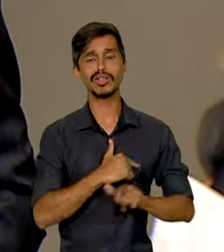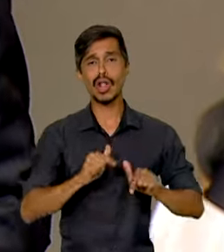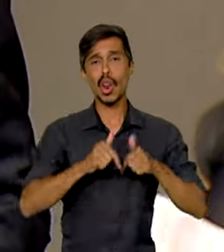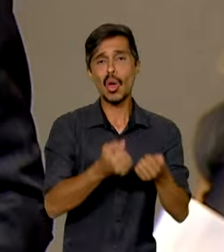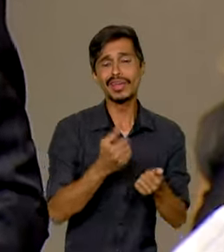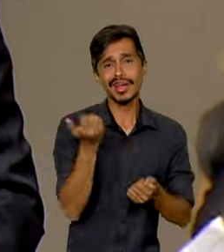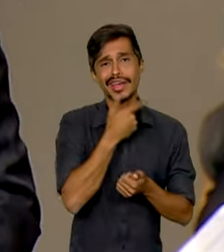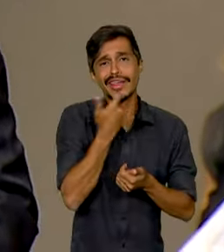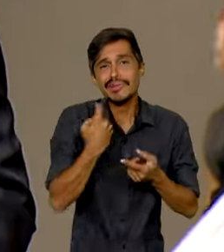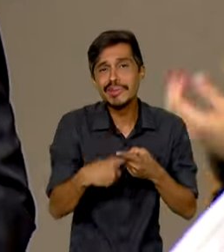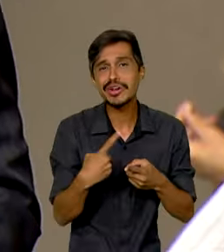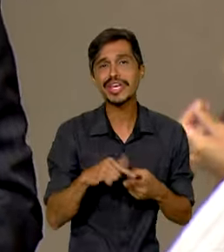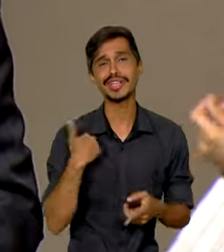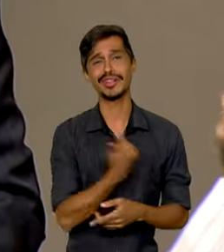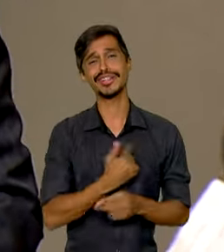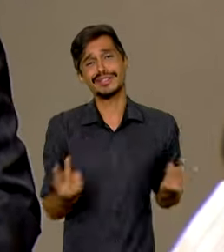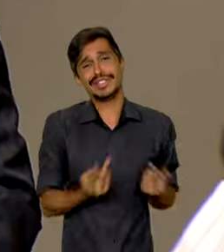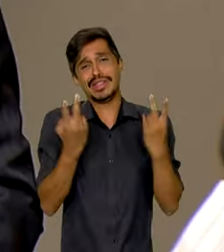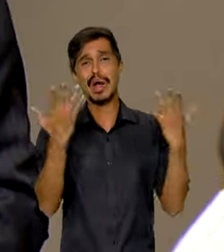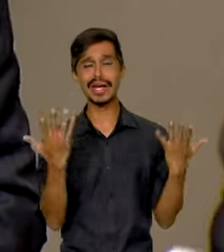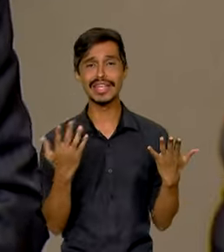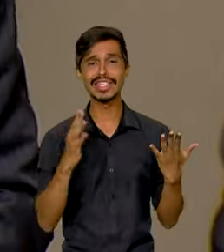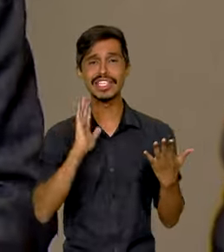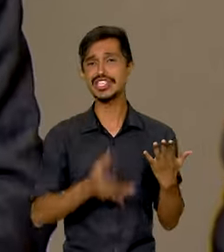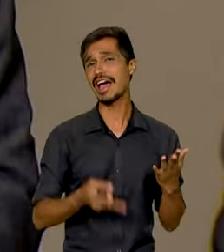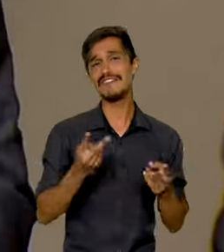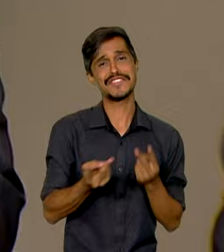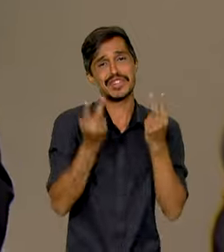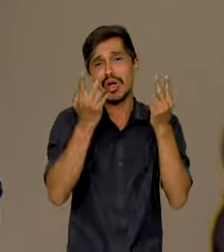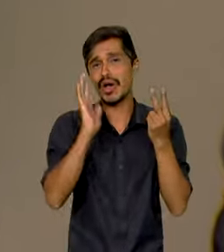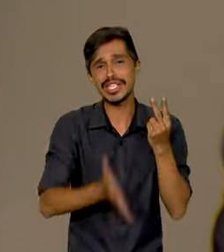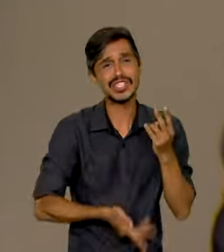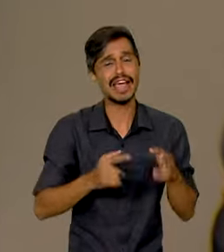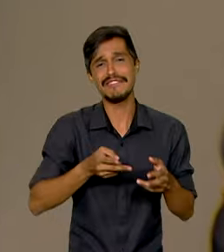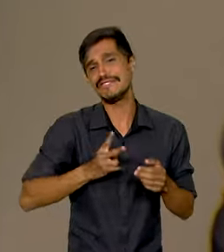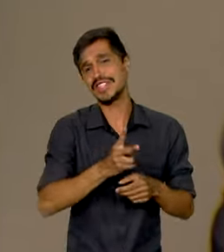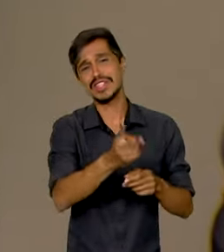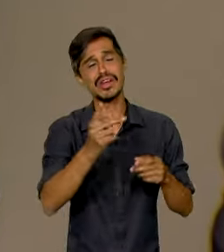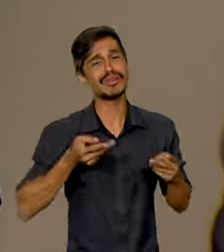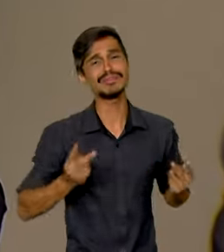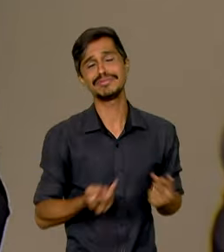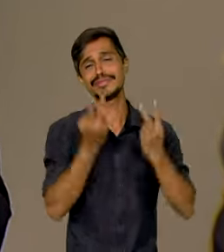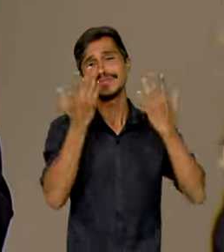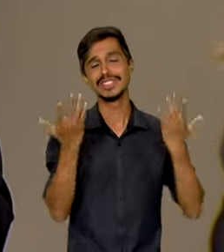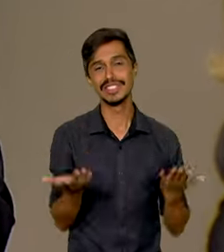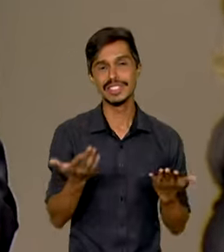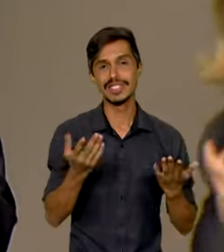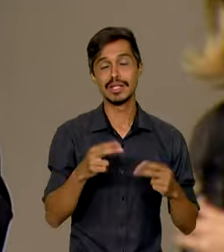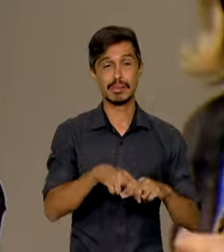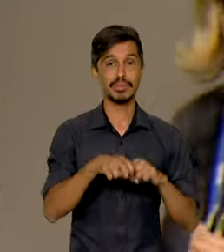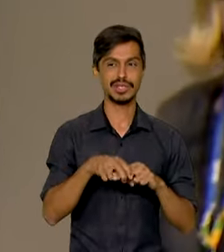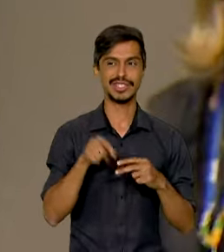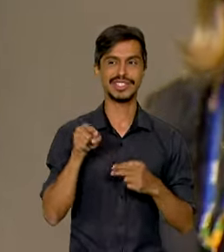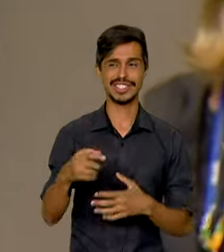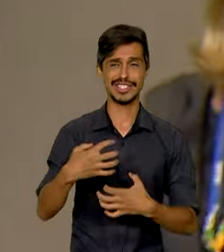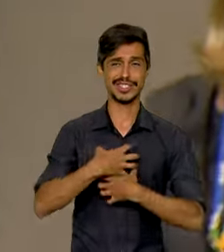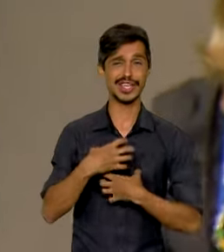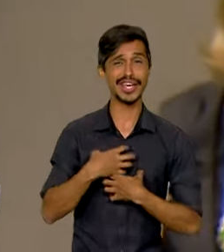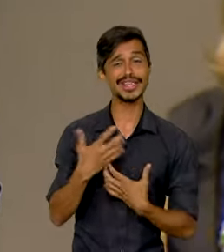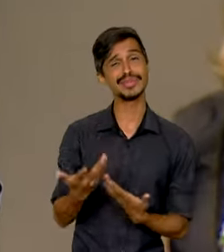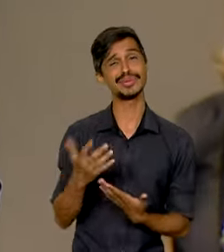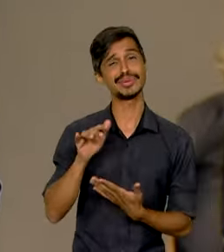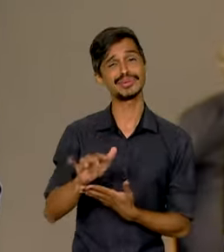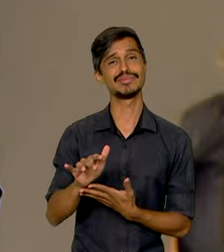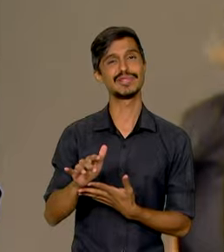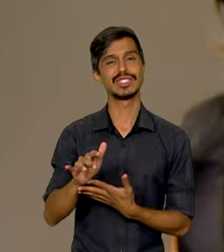porque a gente sabe que a gente vence, a gente venceu e a gente vai vencer sempre. E por isso que esse ato é, sobretudo, um